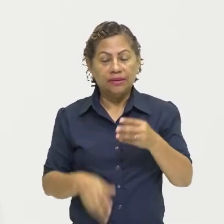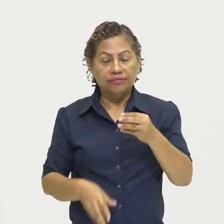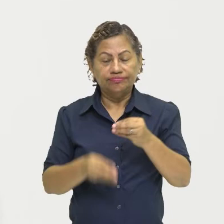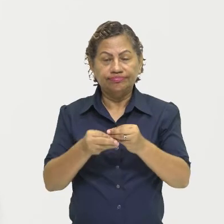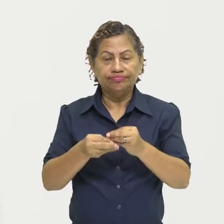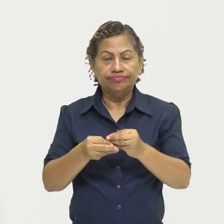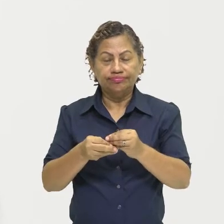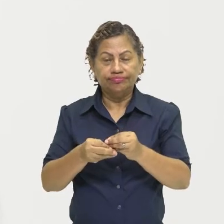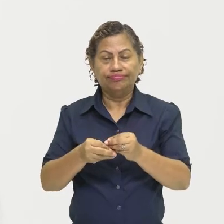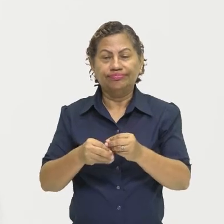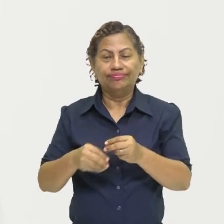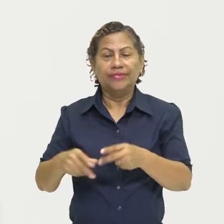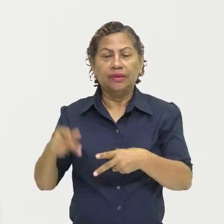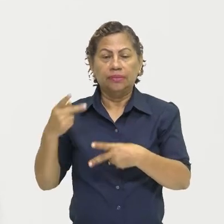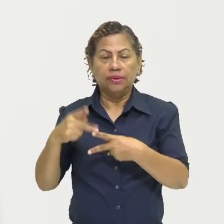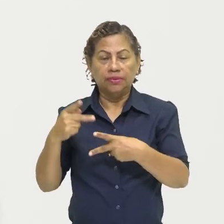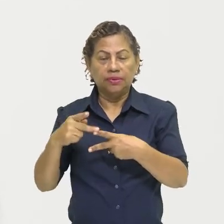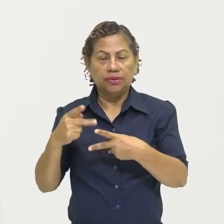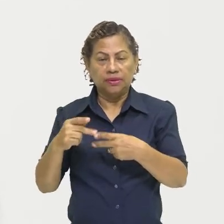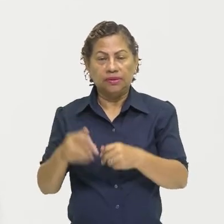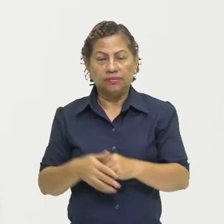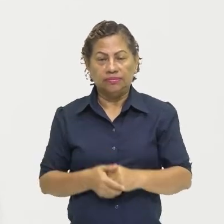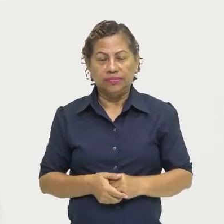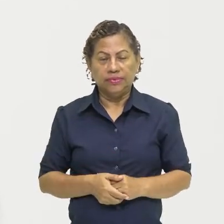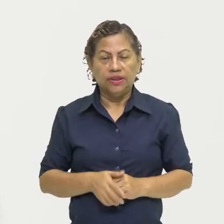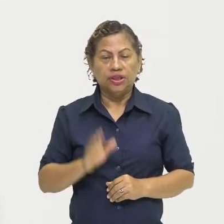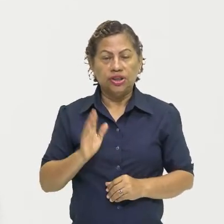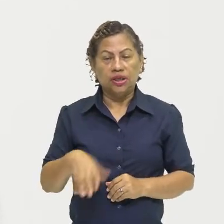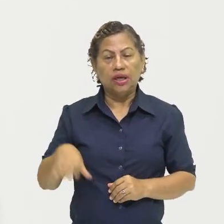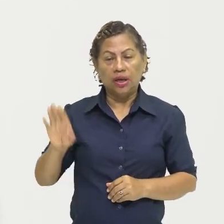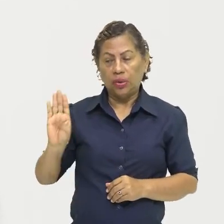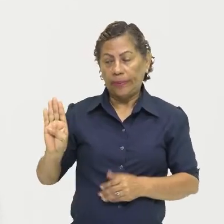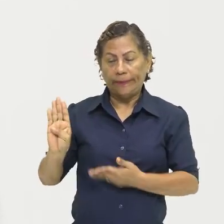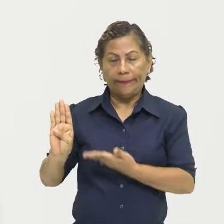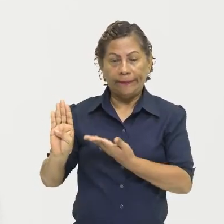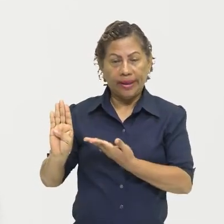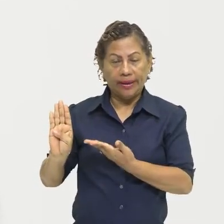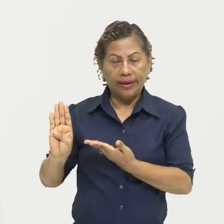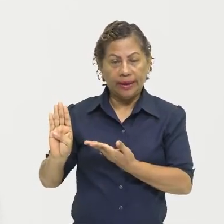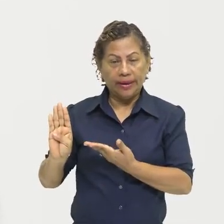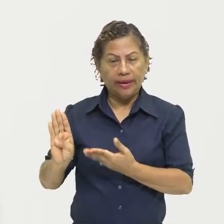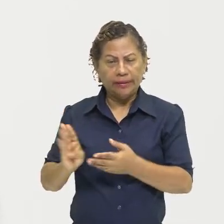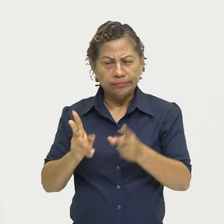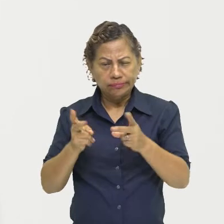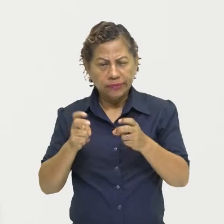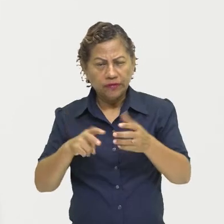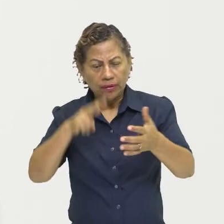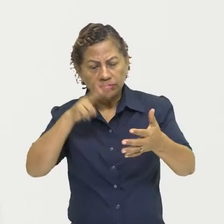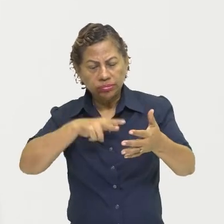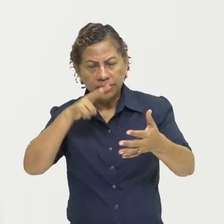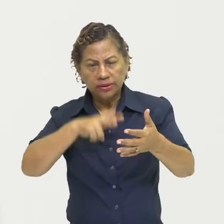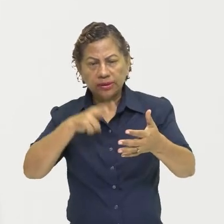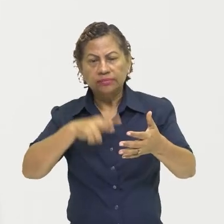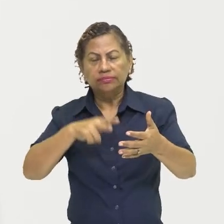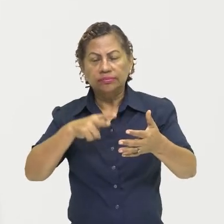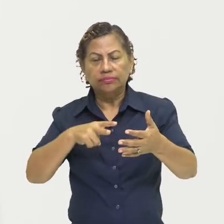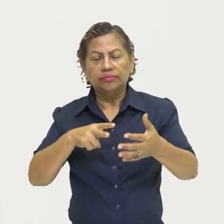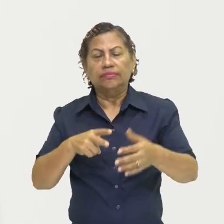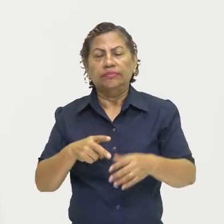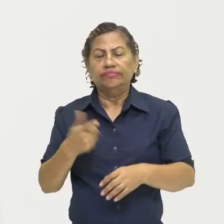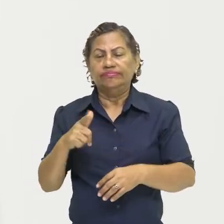No caso aí não exige a preposição, ó. Aquela casa custou caro. Então está no sentido de